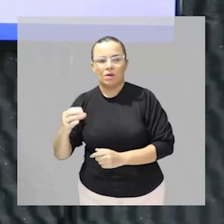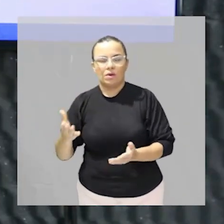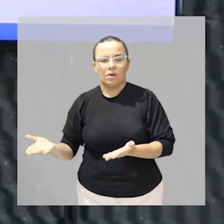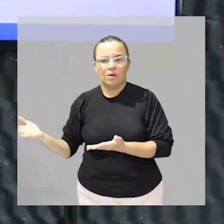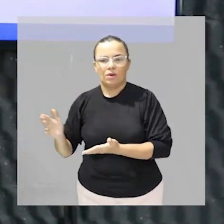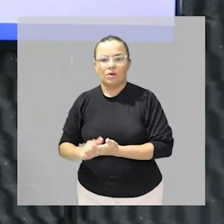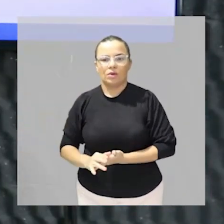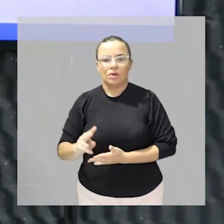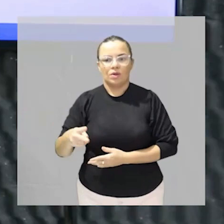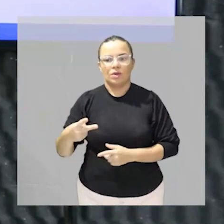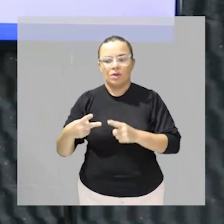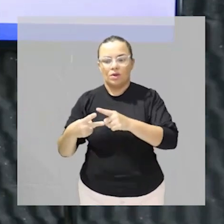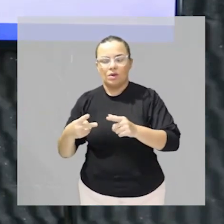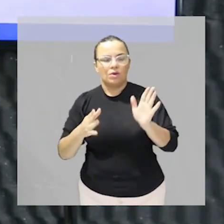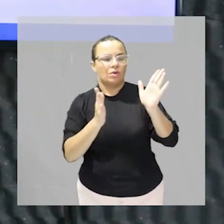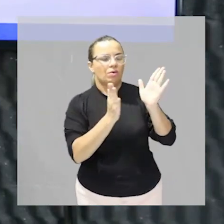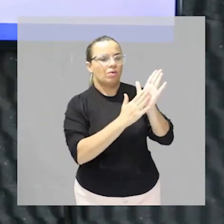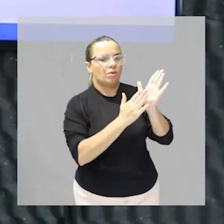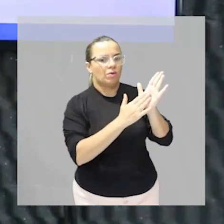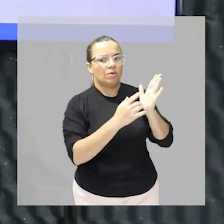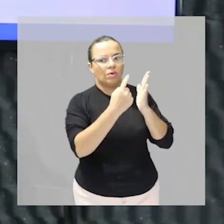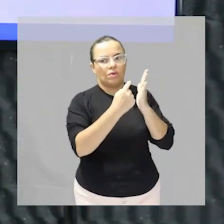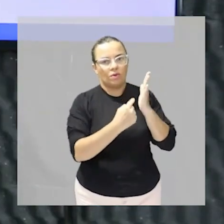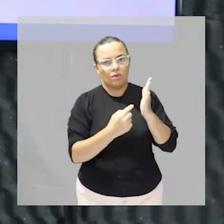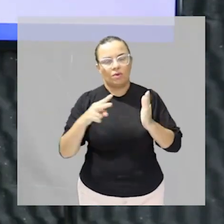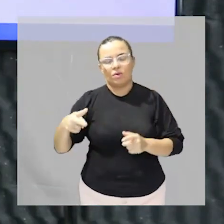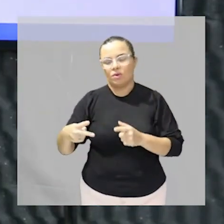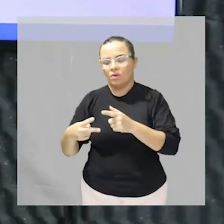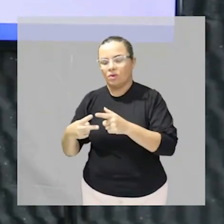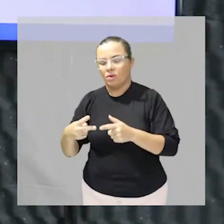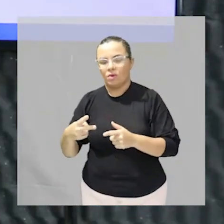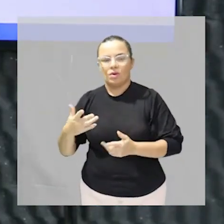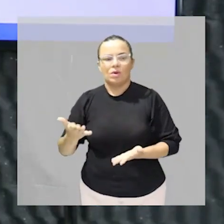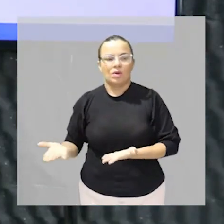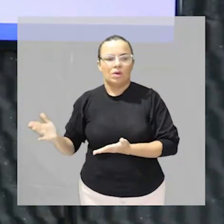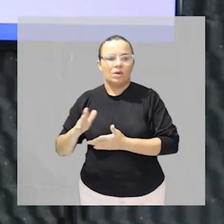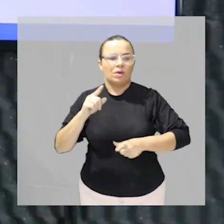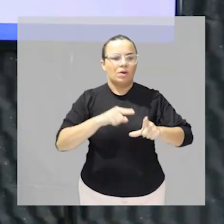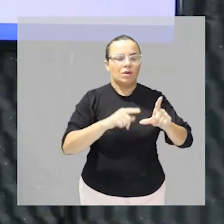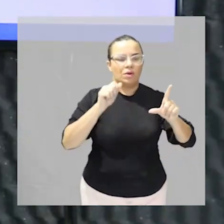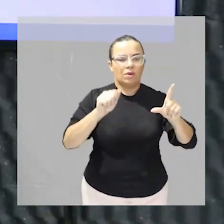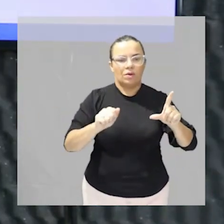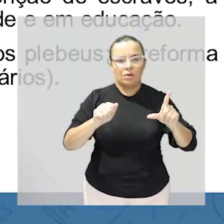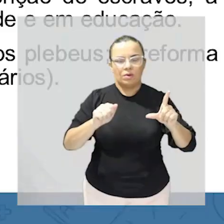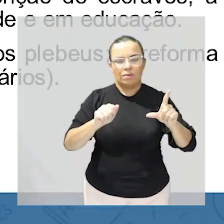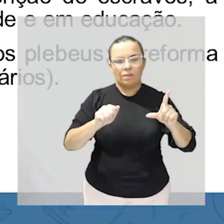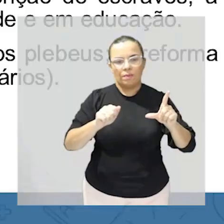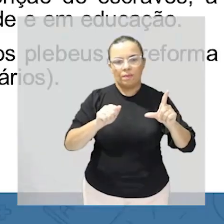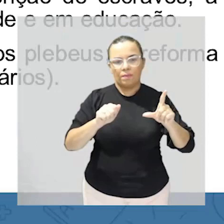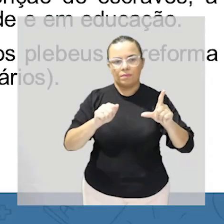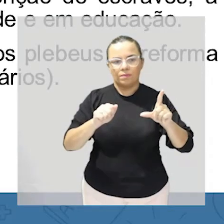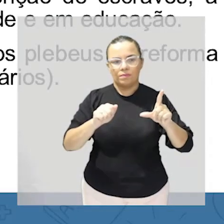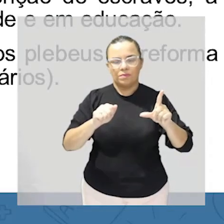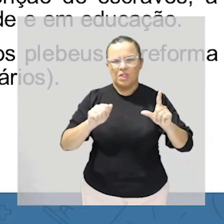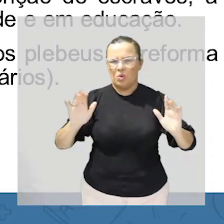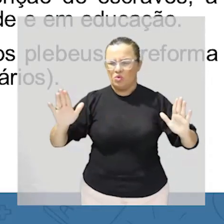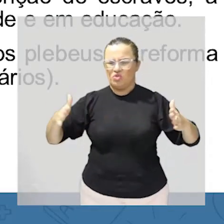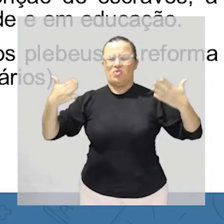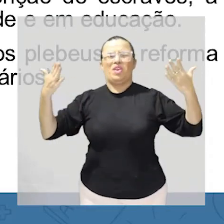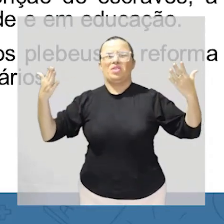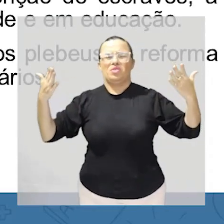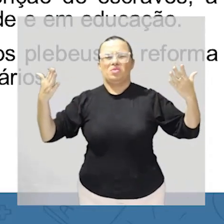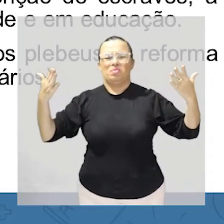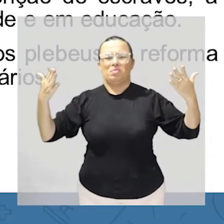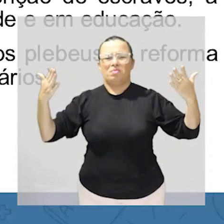Duas propostas defendidas pelos irmãos Gracos. Olha só, letra A. O divertimento, não. Eles não falam